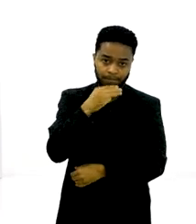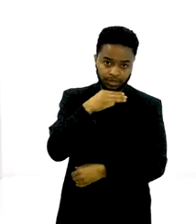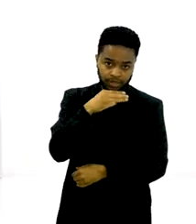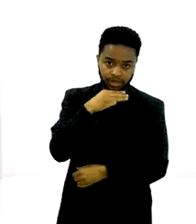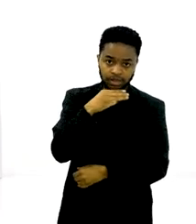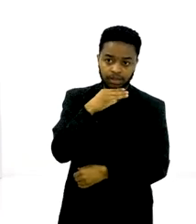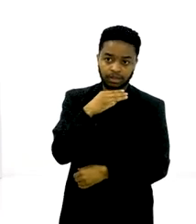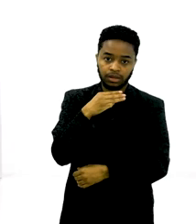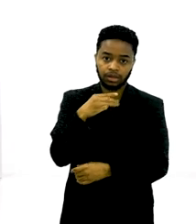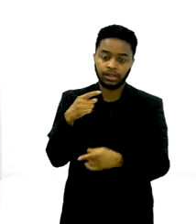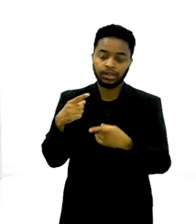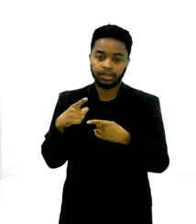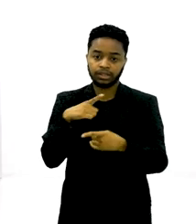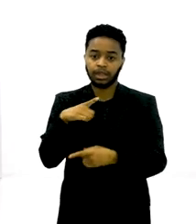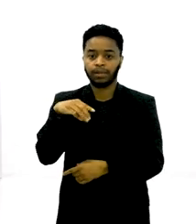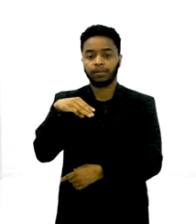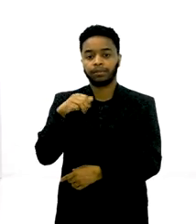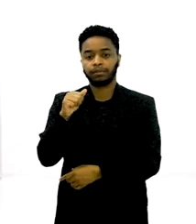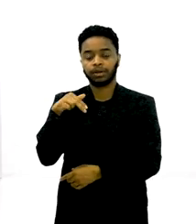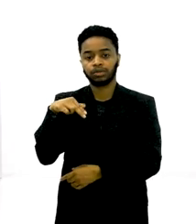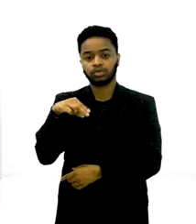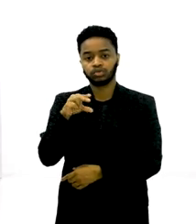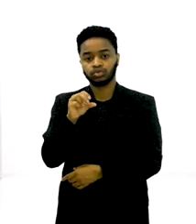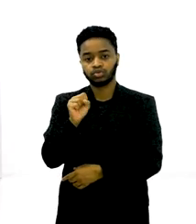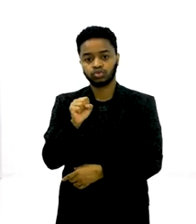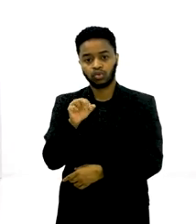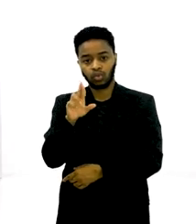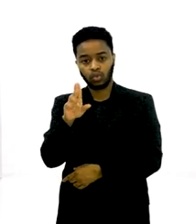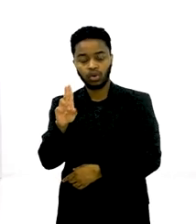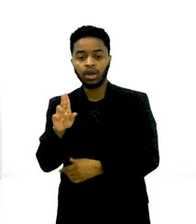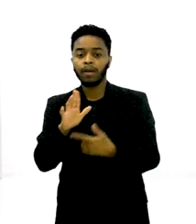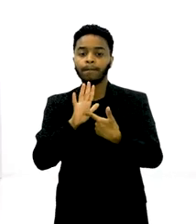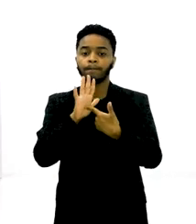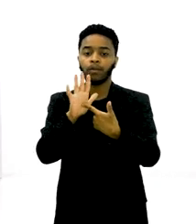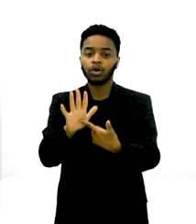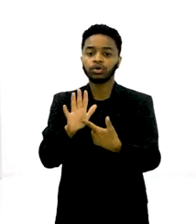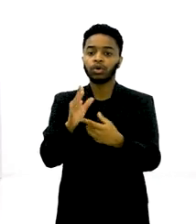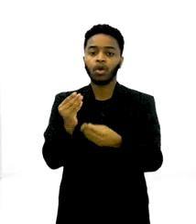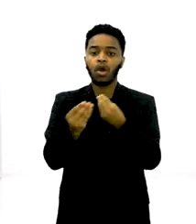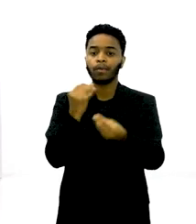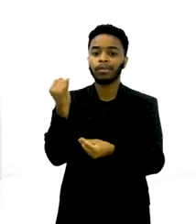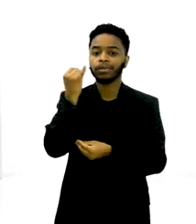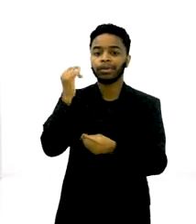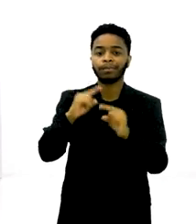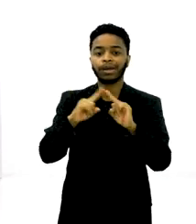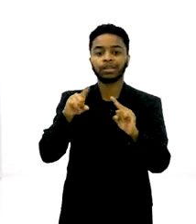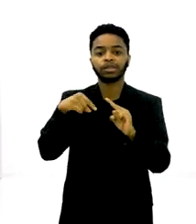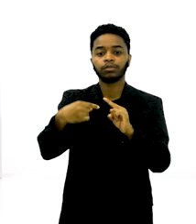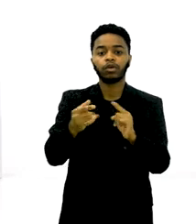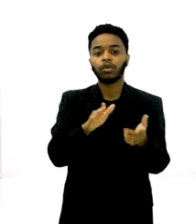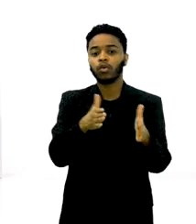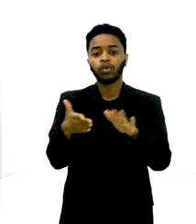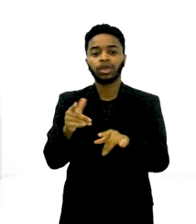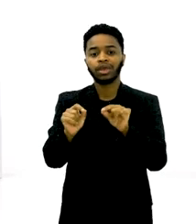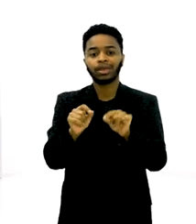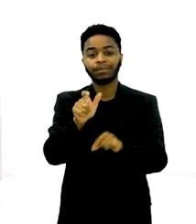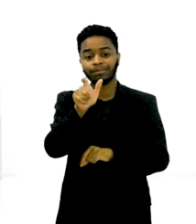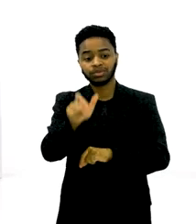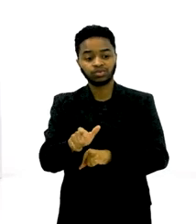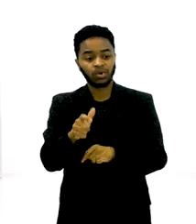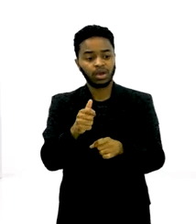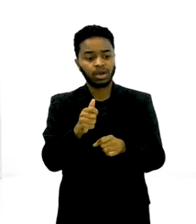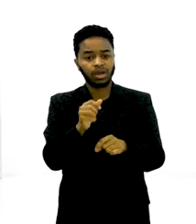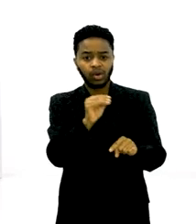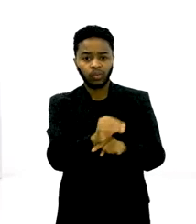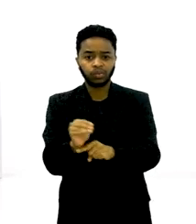eh sabe o Mansur que foi a importância que ele foi terminar a vida sendo o cara que tomava conta e lavava o